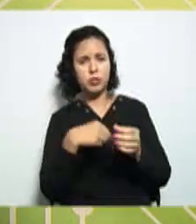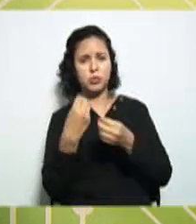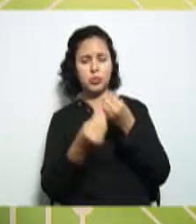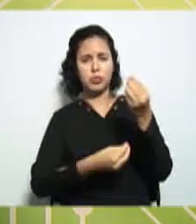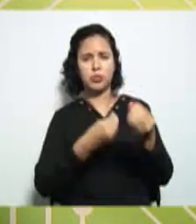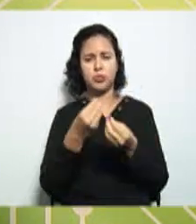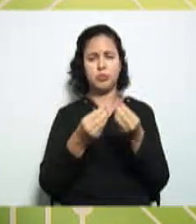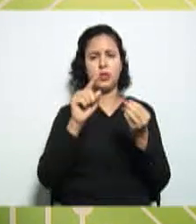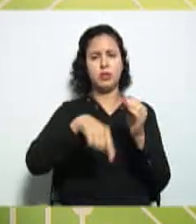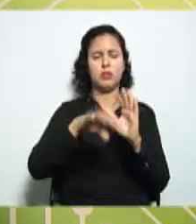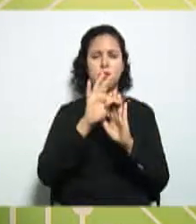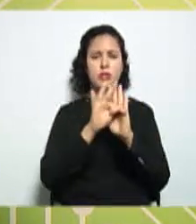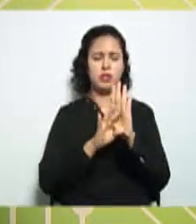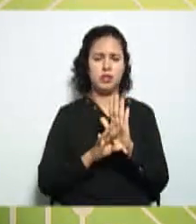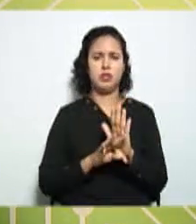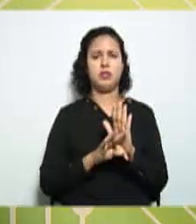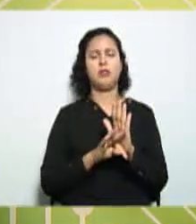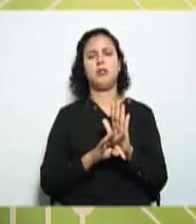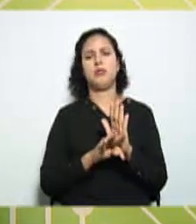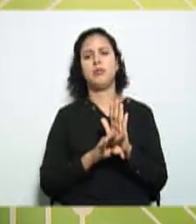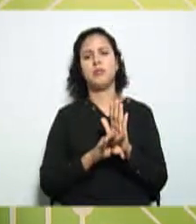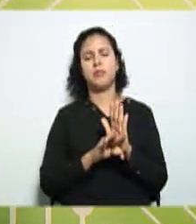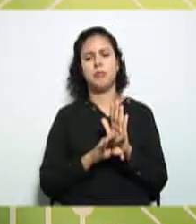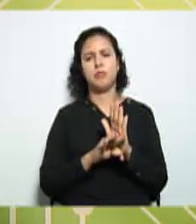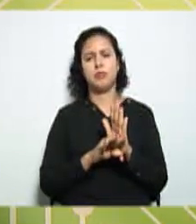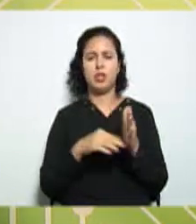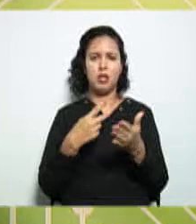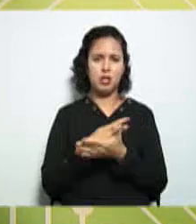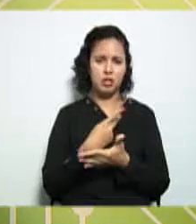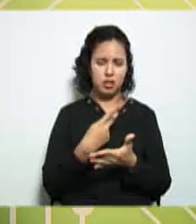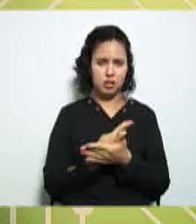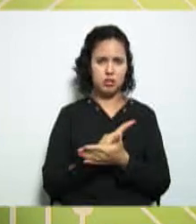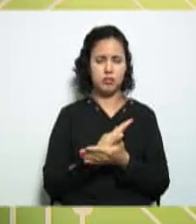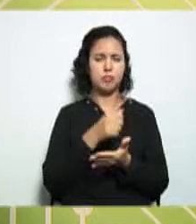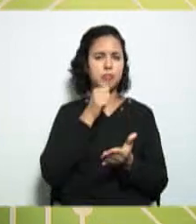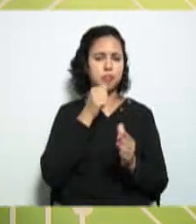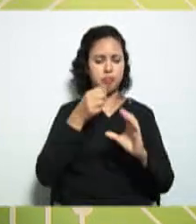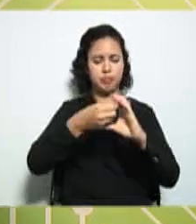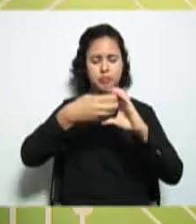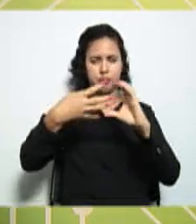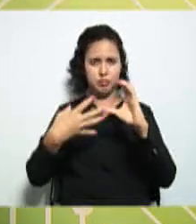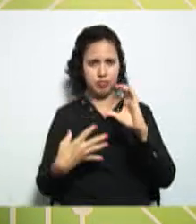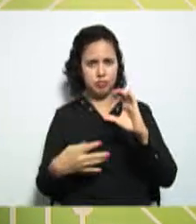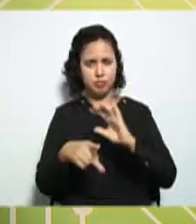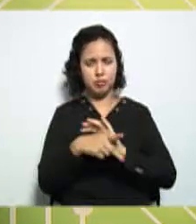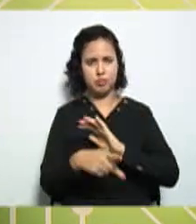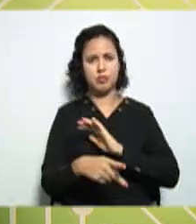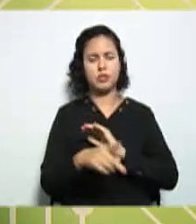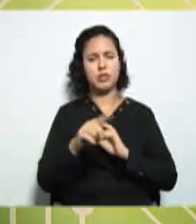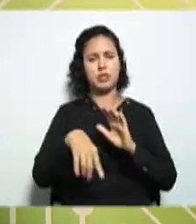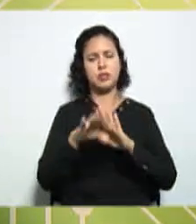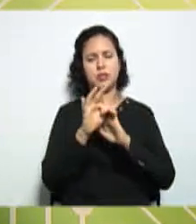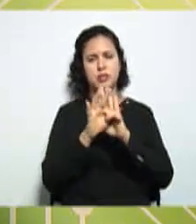como é um texto que não tem nenhuma daquelas características. Então, esse tipo de texto é um texto que nós